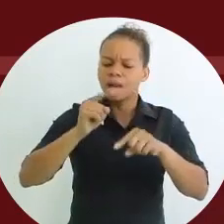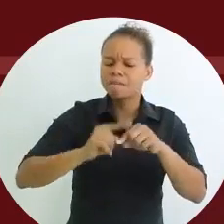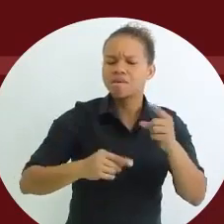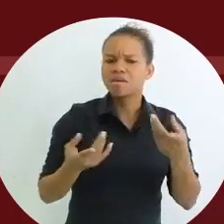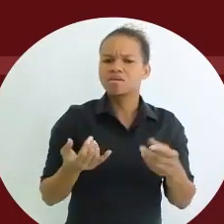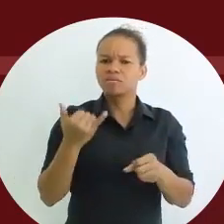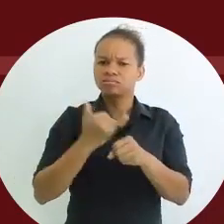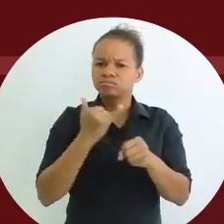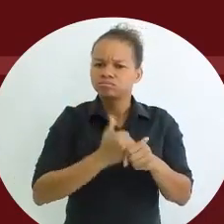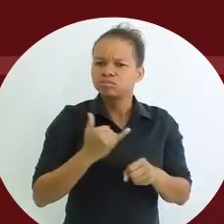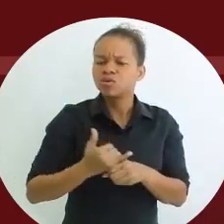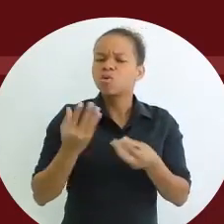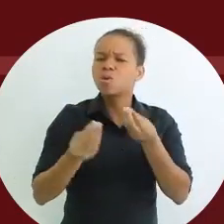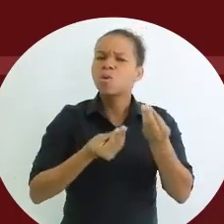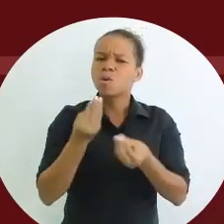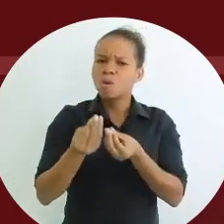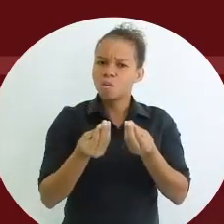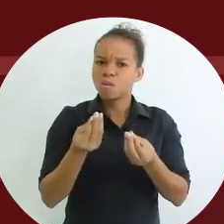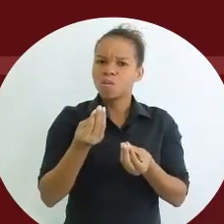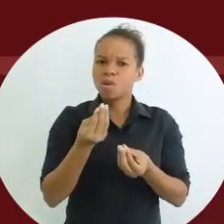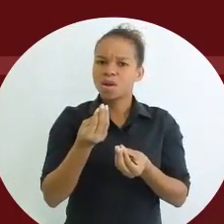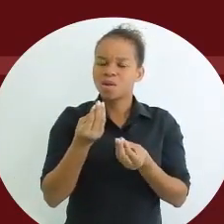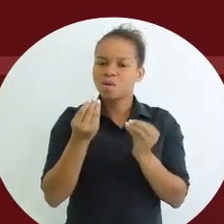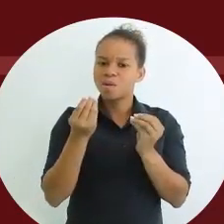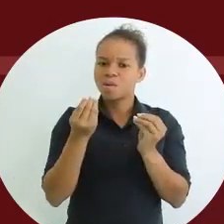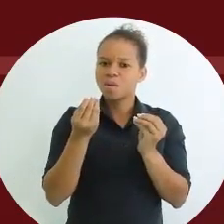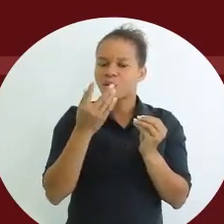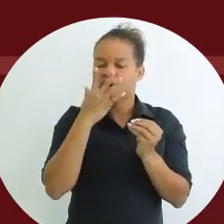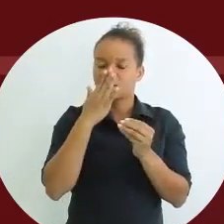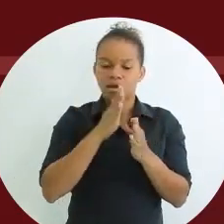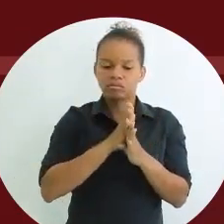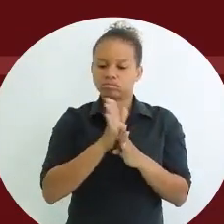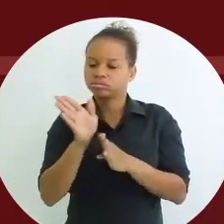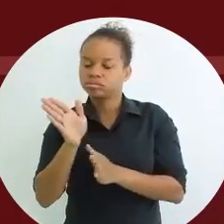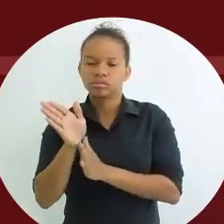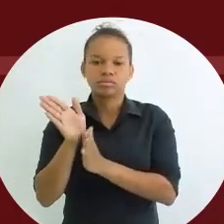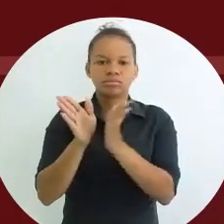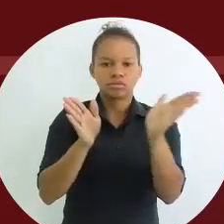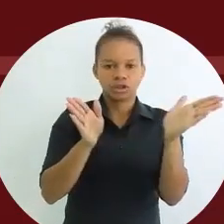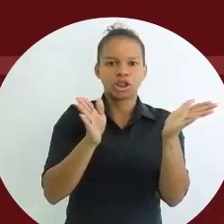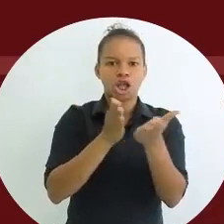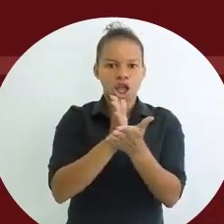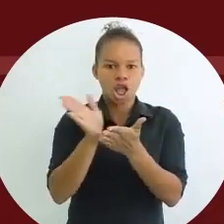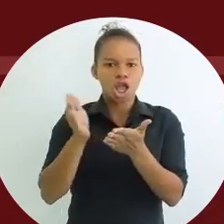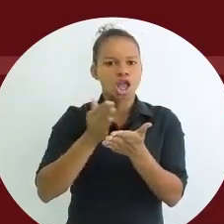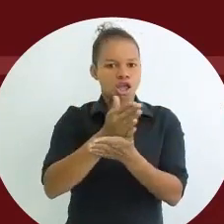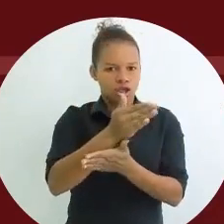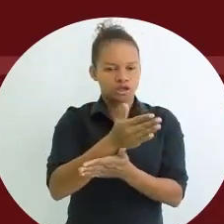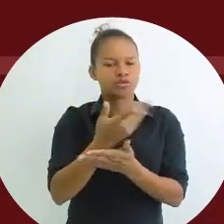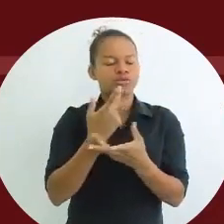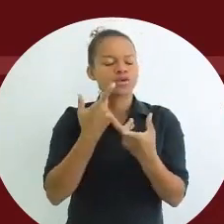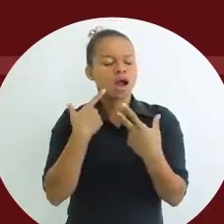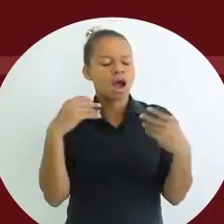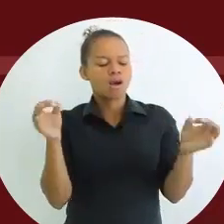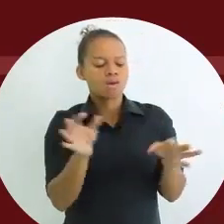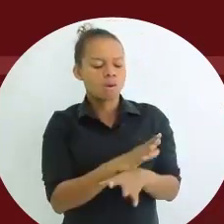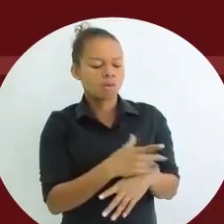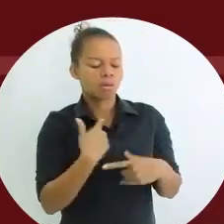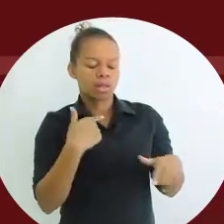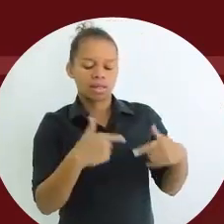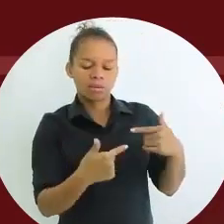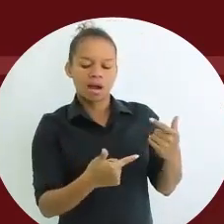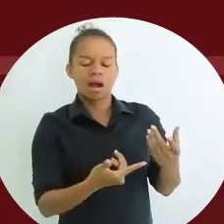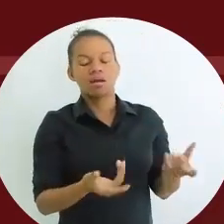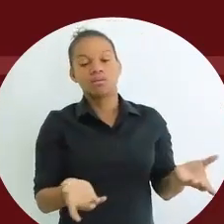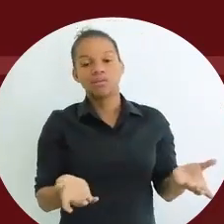após aquecidas. Como eu devo destinar os rejeitos, quer dizer, aquilo que sobrou do meu trabalho.